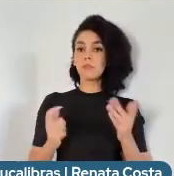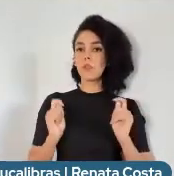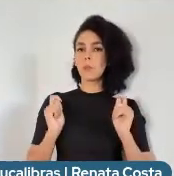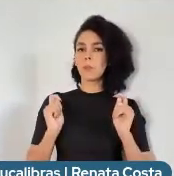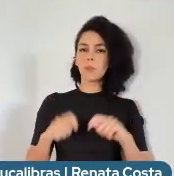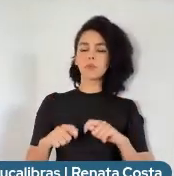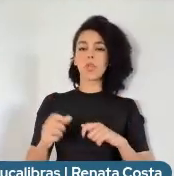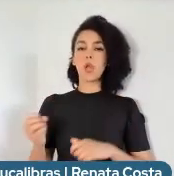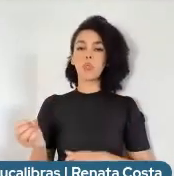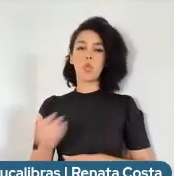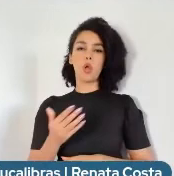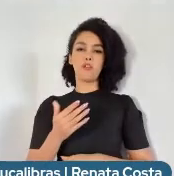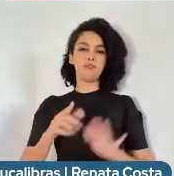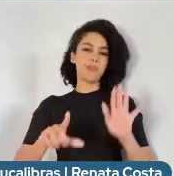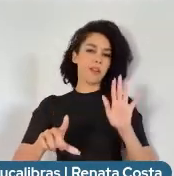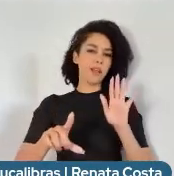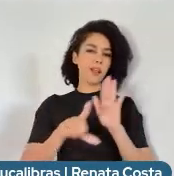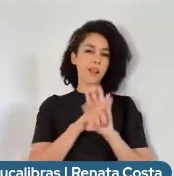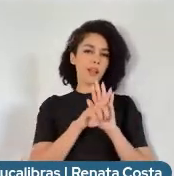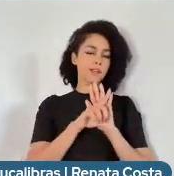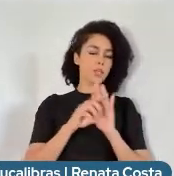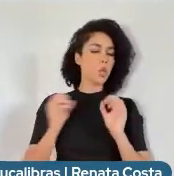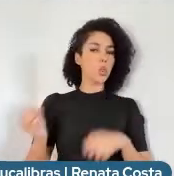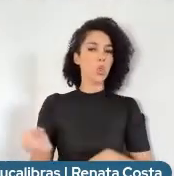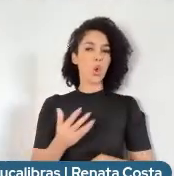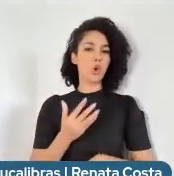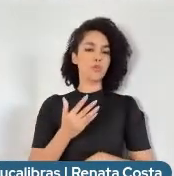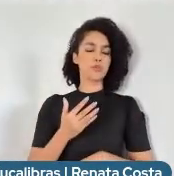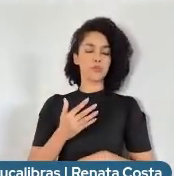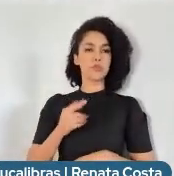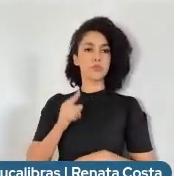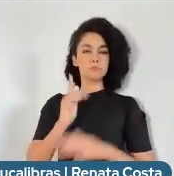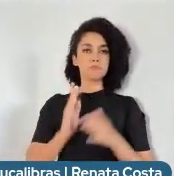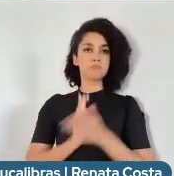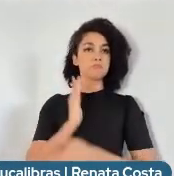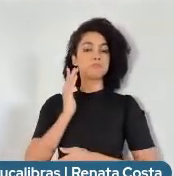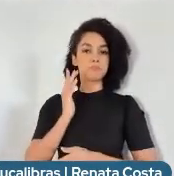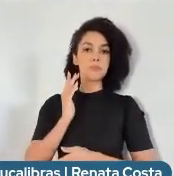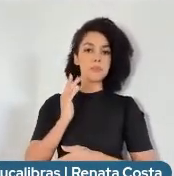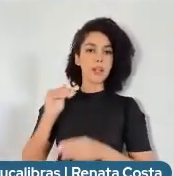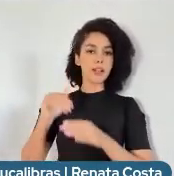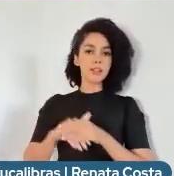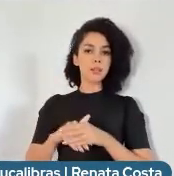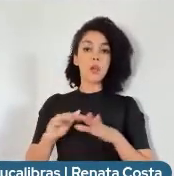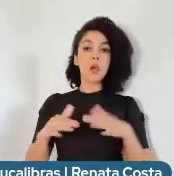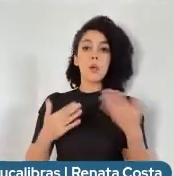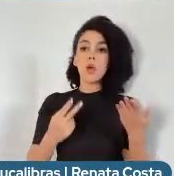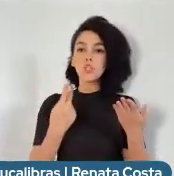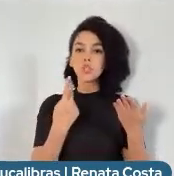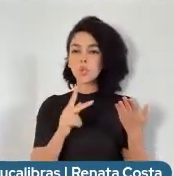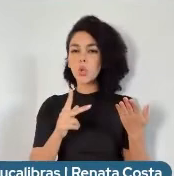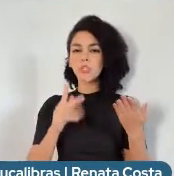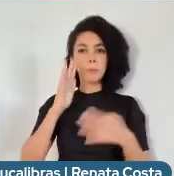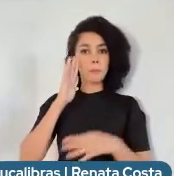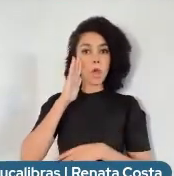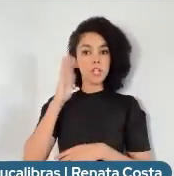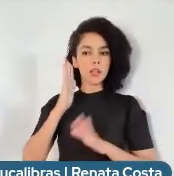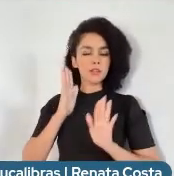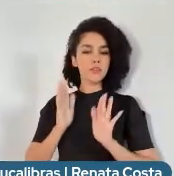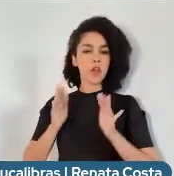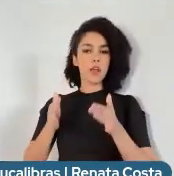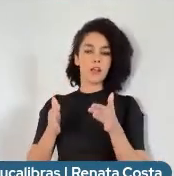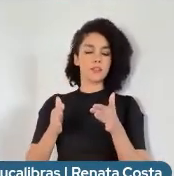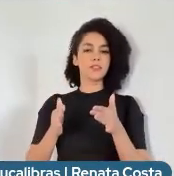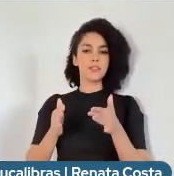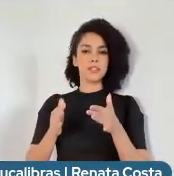nova legislatura, um possível novo mandato, quais devem ser as suas prioridades na frente